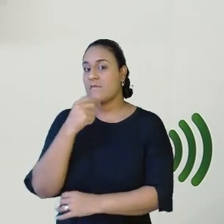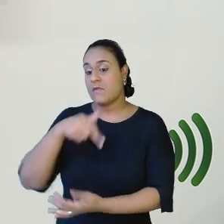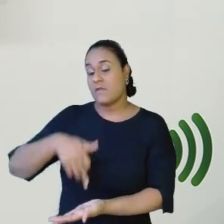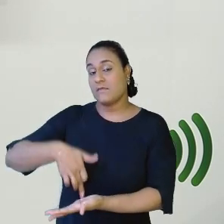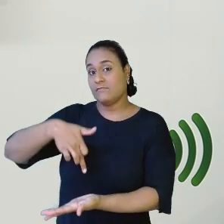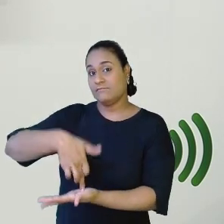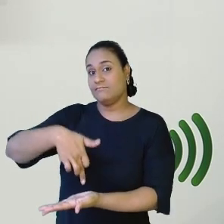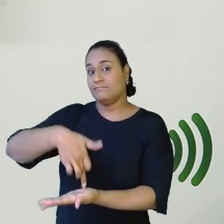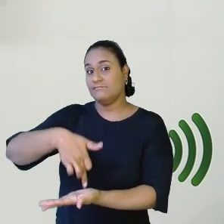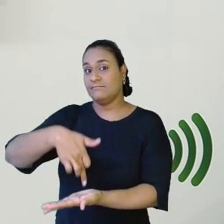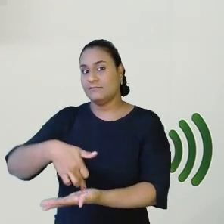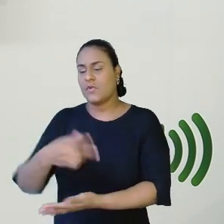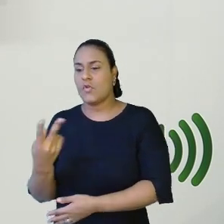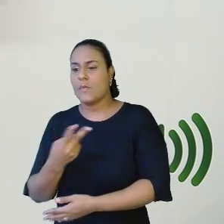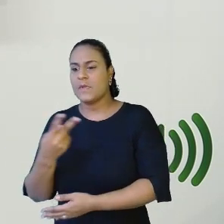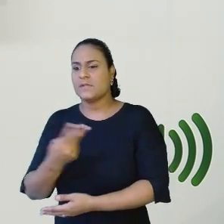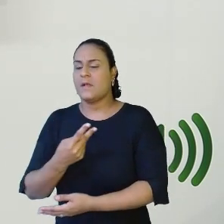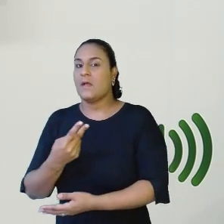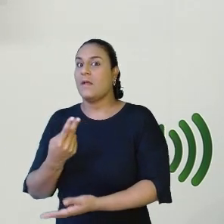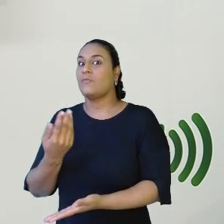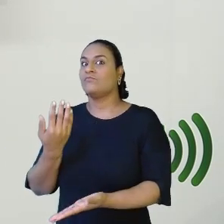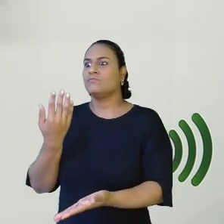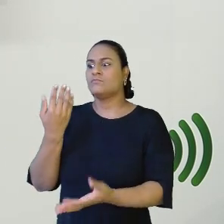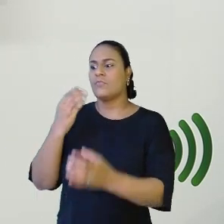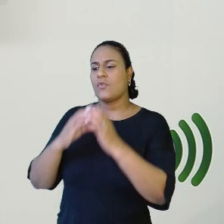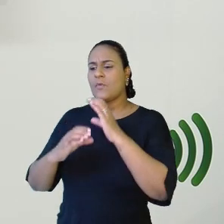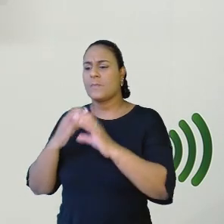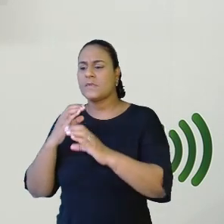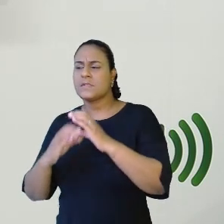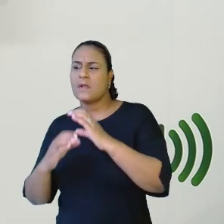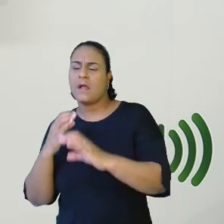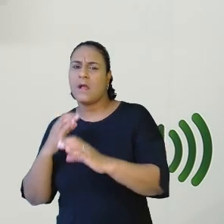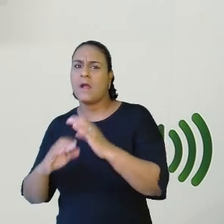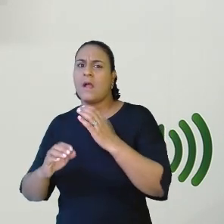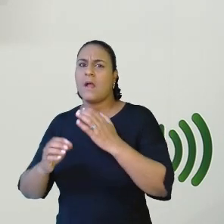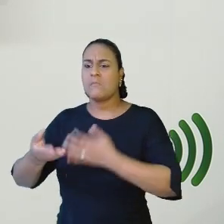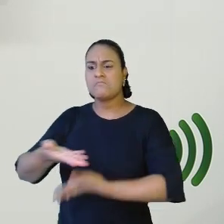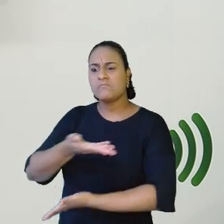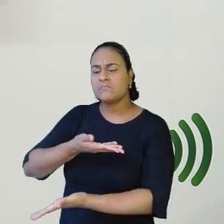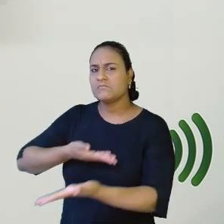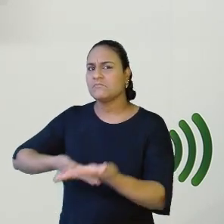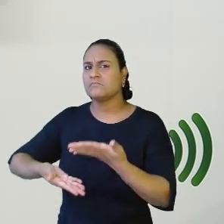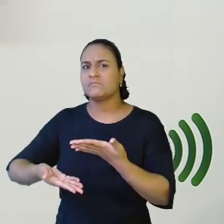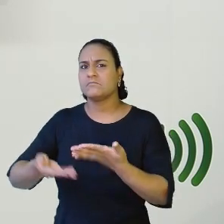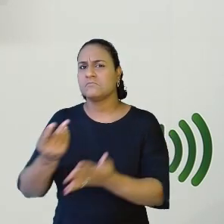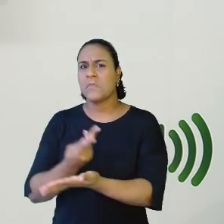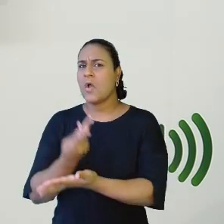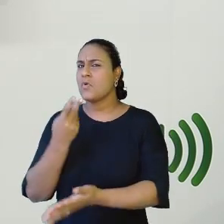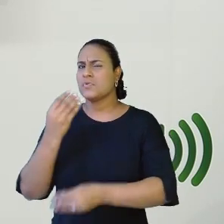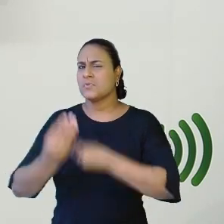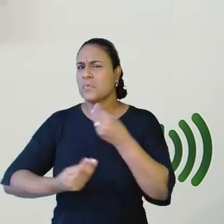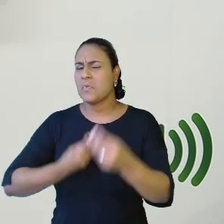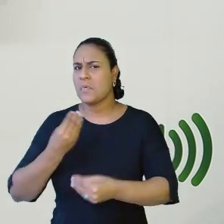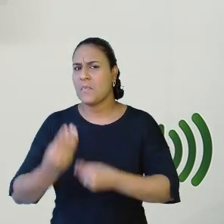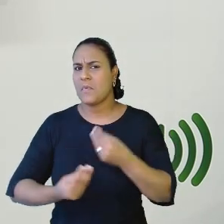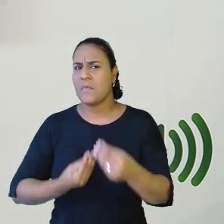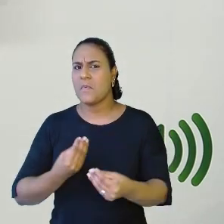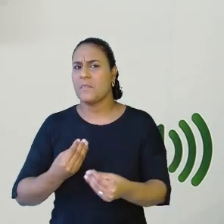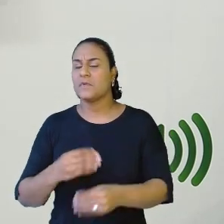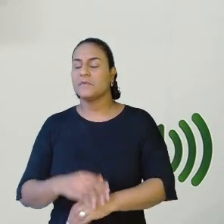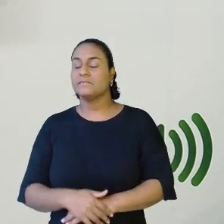Pererê começaram a trocar imagens, a se conhecer. E como será que isso aconteceu, professora Mauricéia? Veja